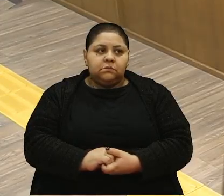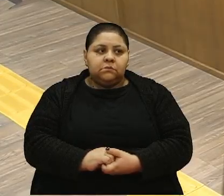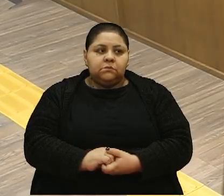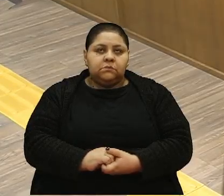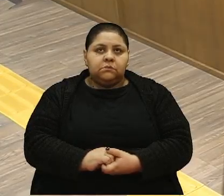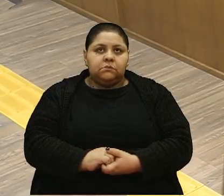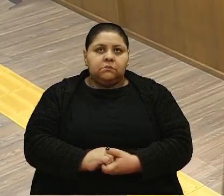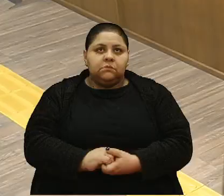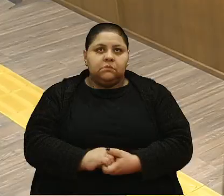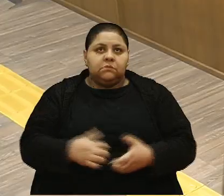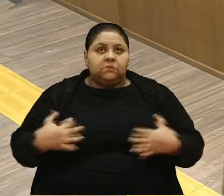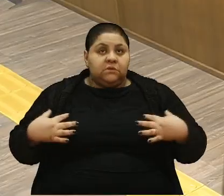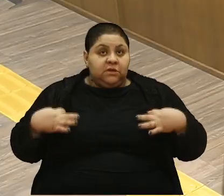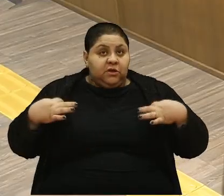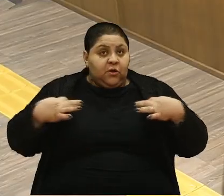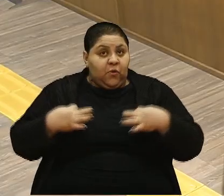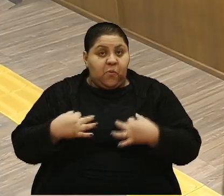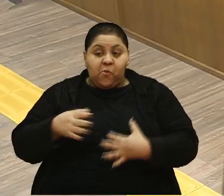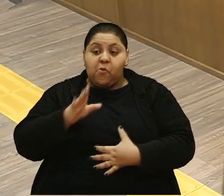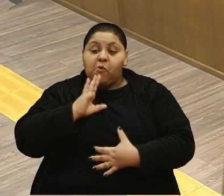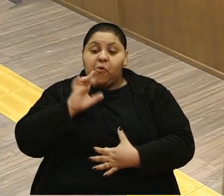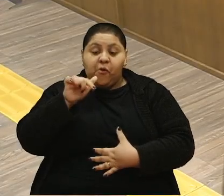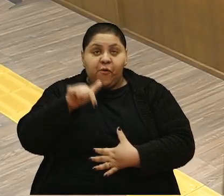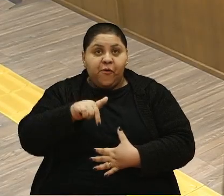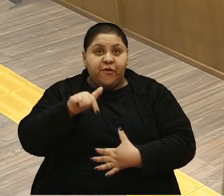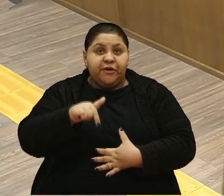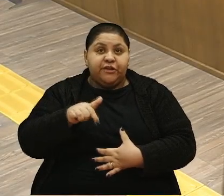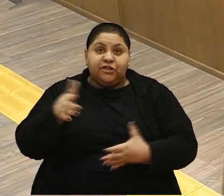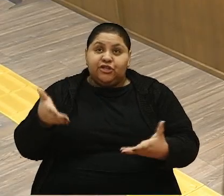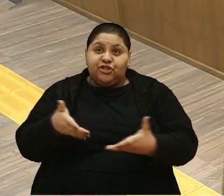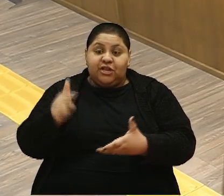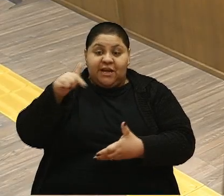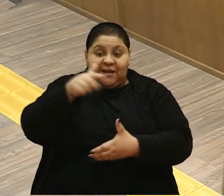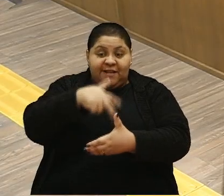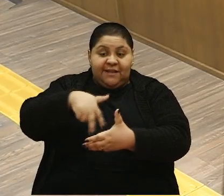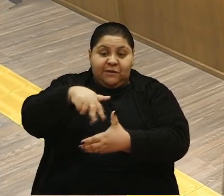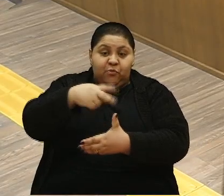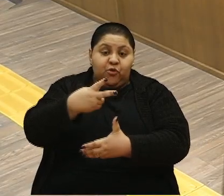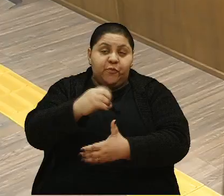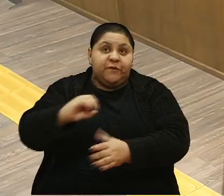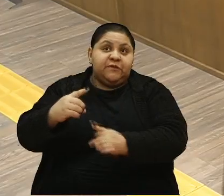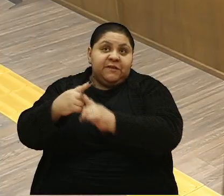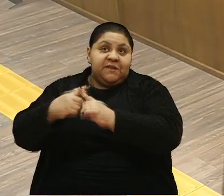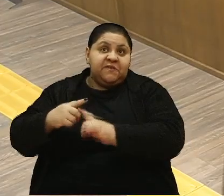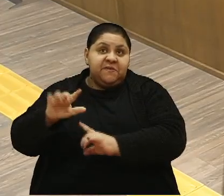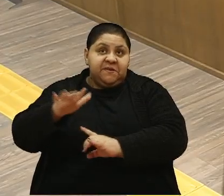Esse casaco aqui conhece bem aqui, já tive umas 200 vezes aqui.